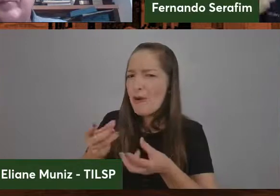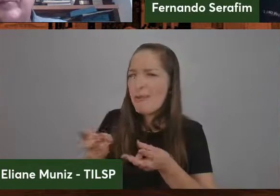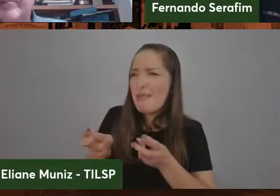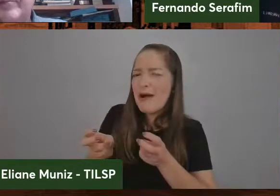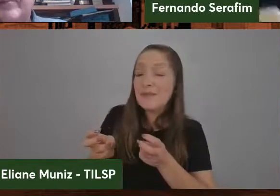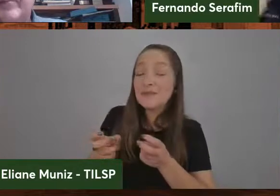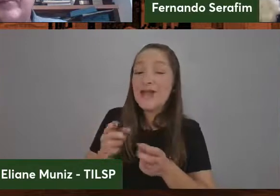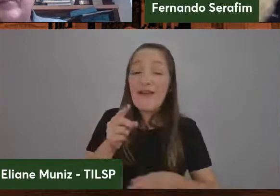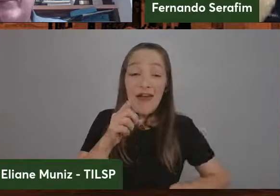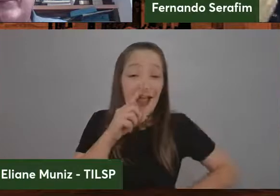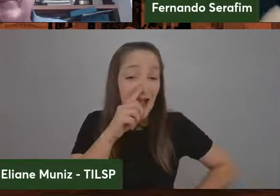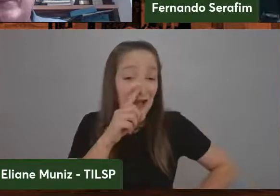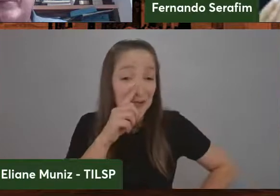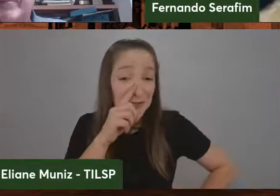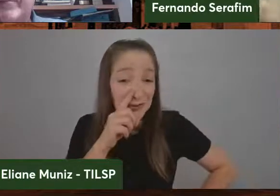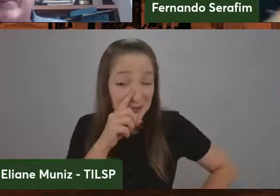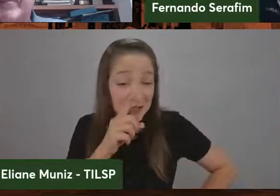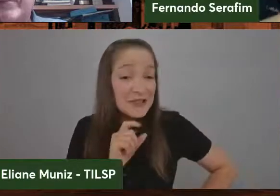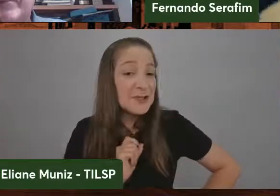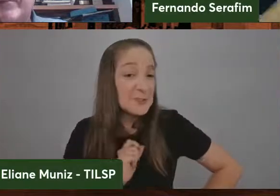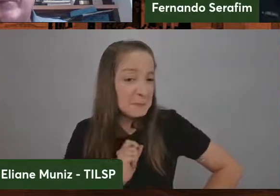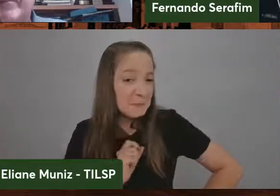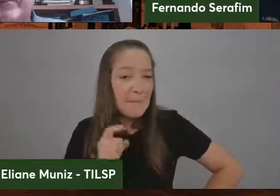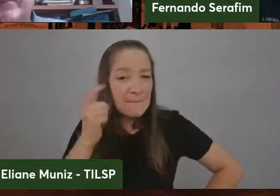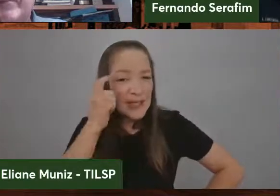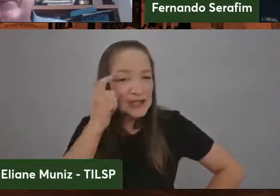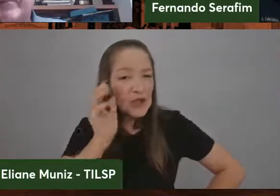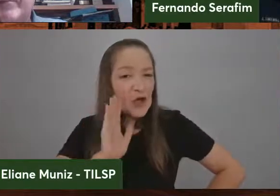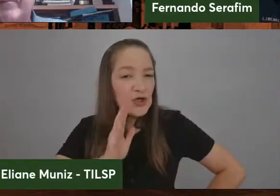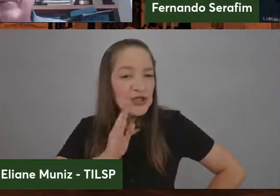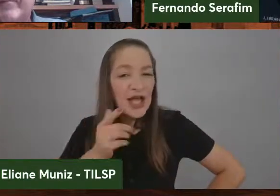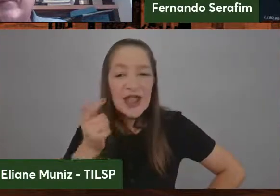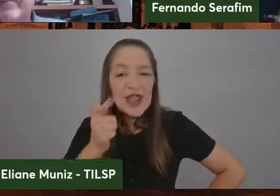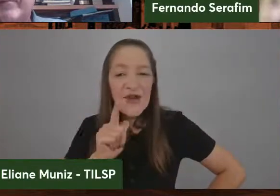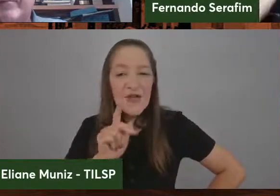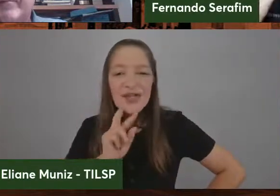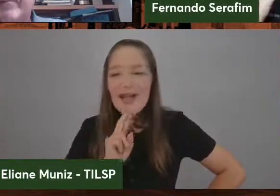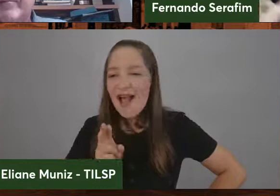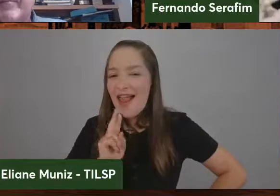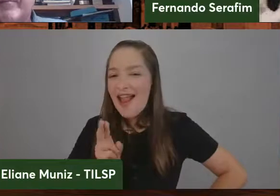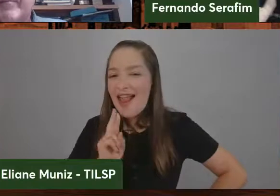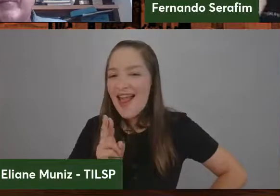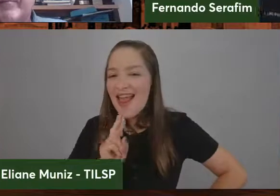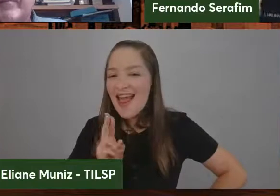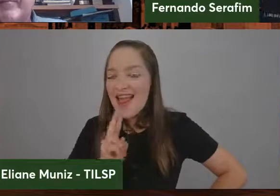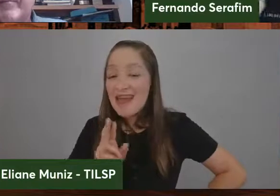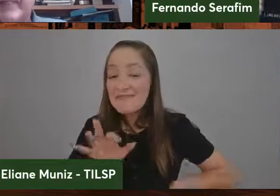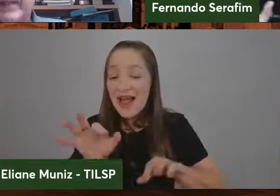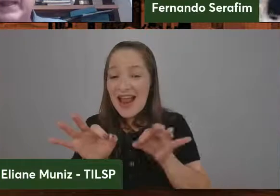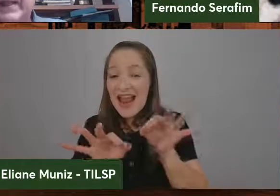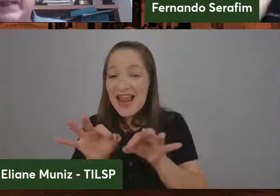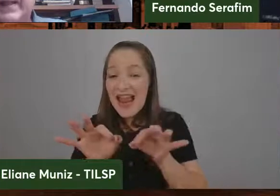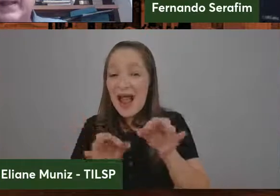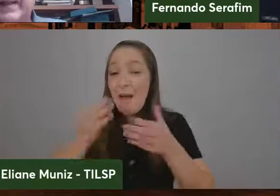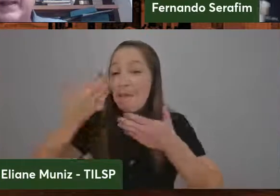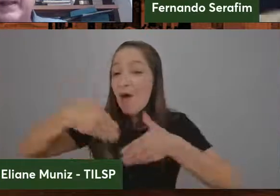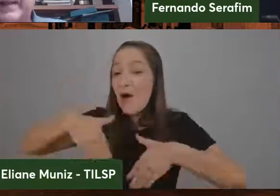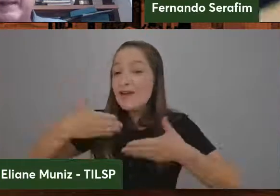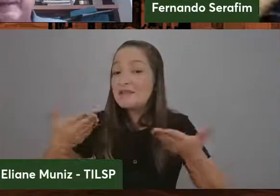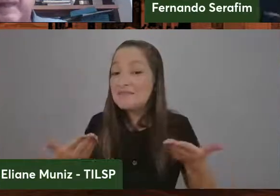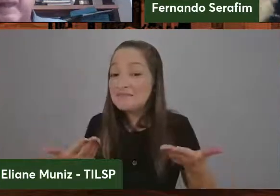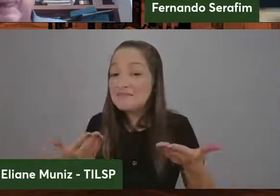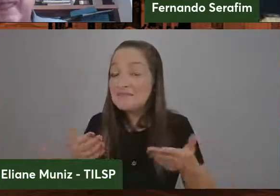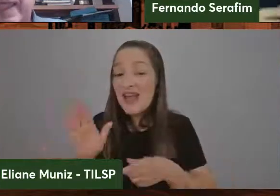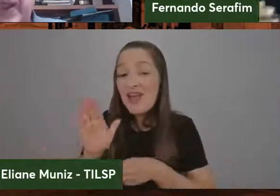responder as perguntas elaboradas pela banca de elaboração da prova? E ela ainda diz, né, vide o caso aí de Mário